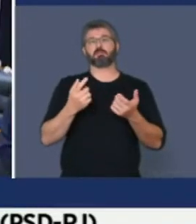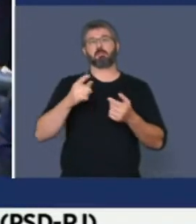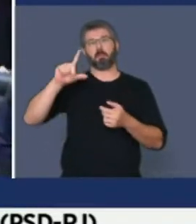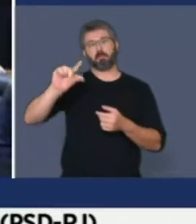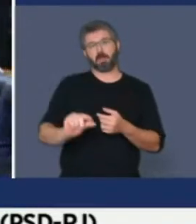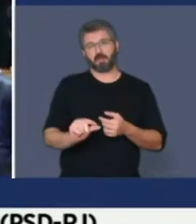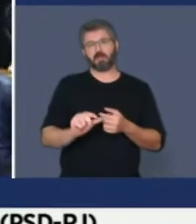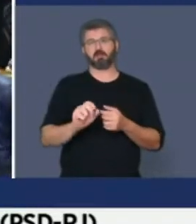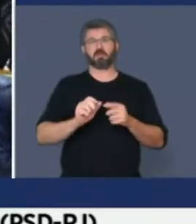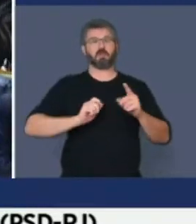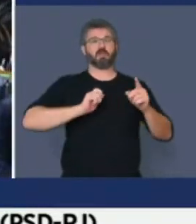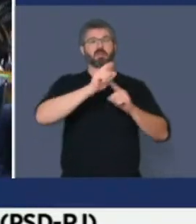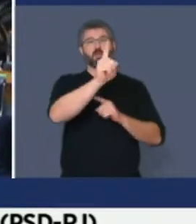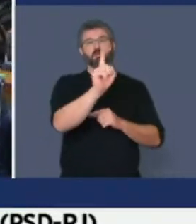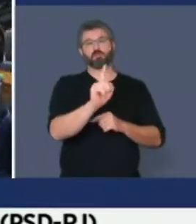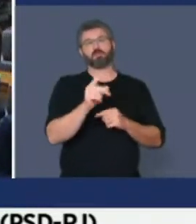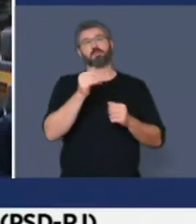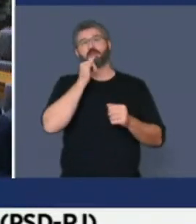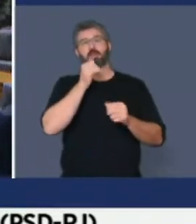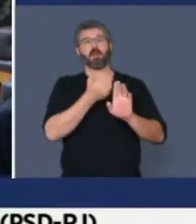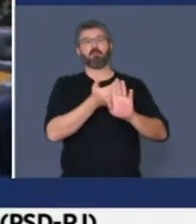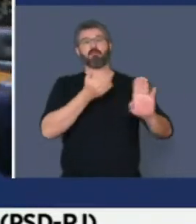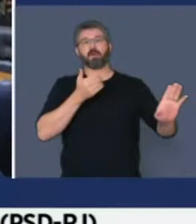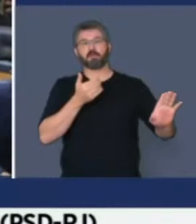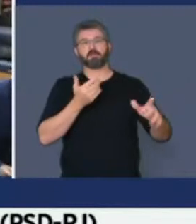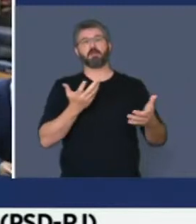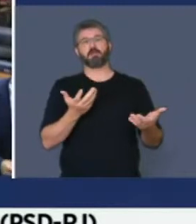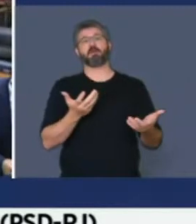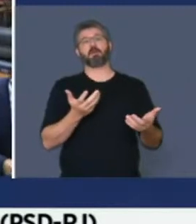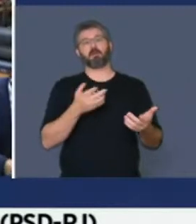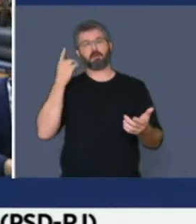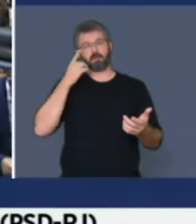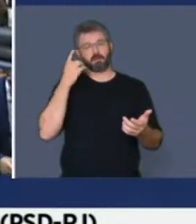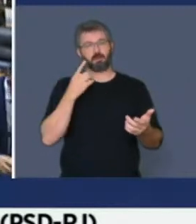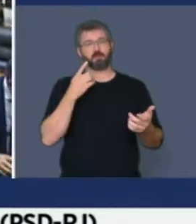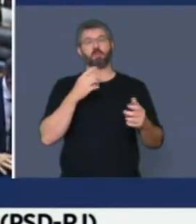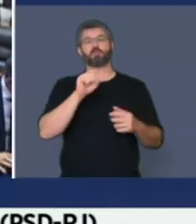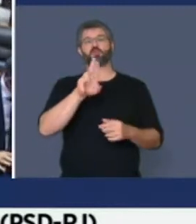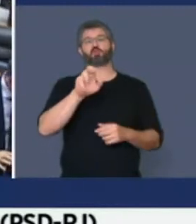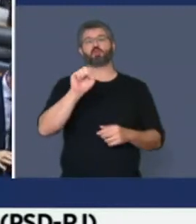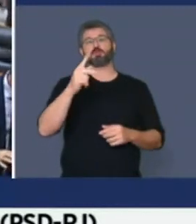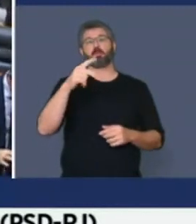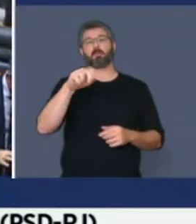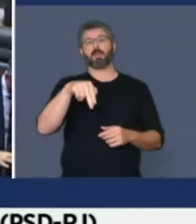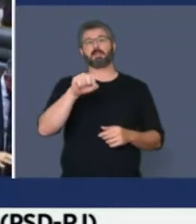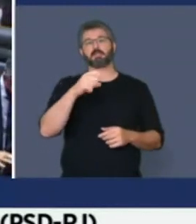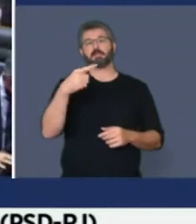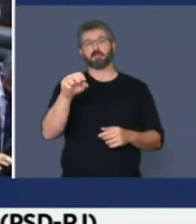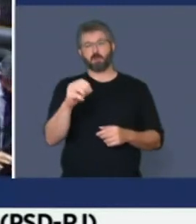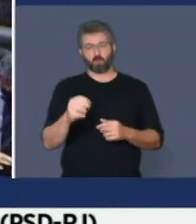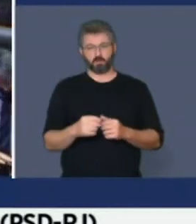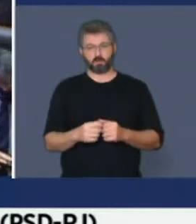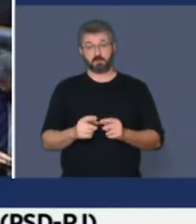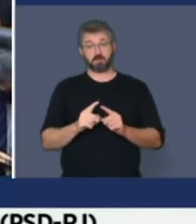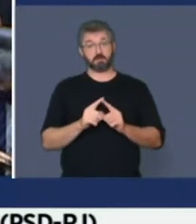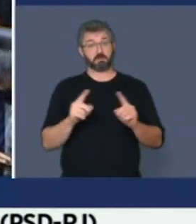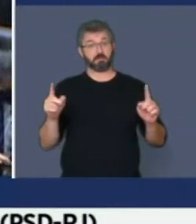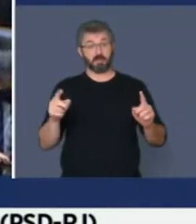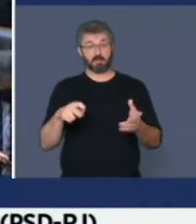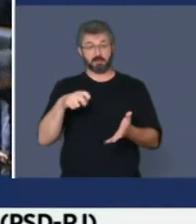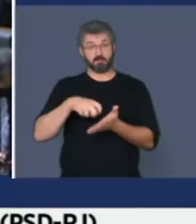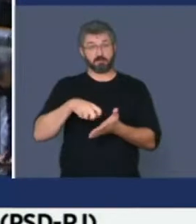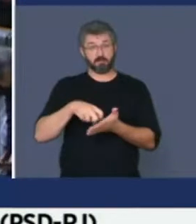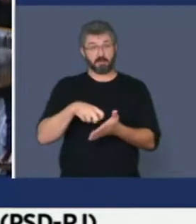que a cassação do mandato, como a suspensão do mandato parlamentar. Mas, para que essa